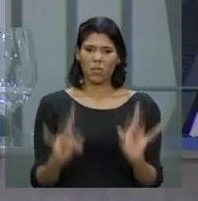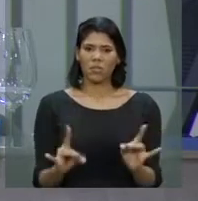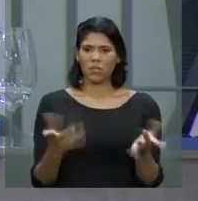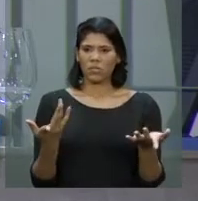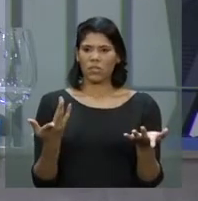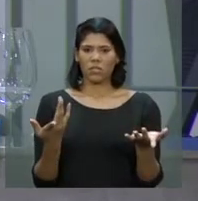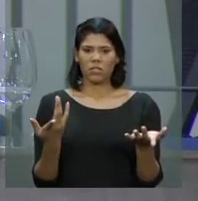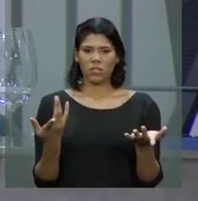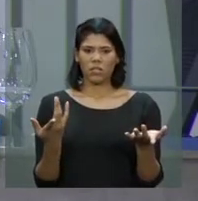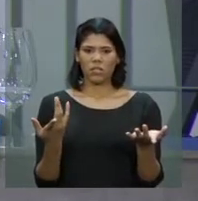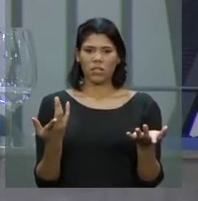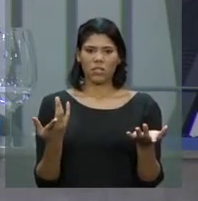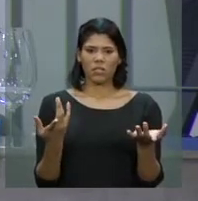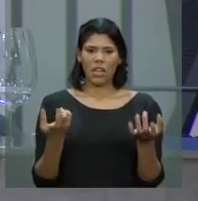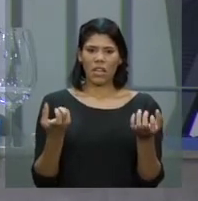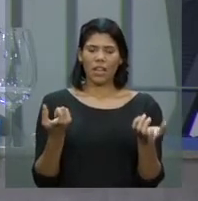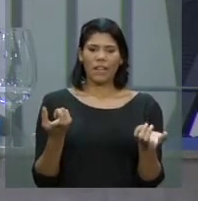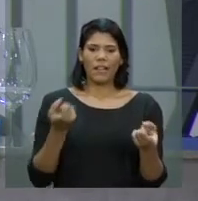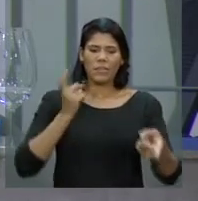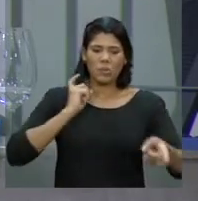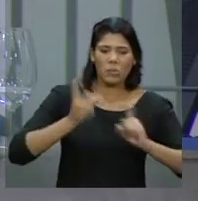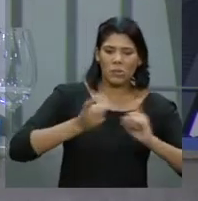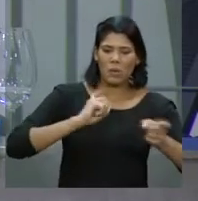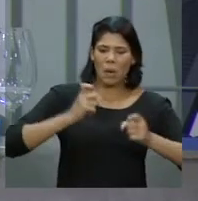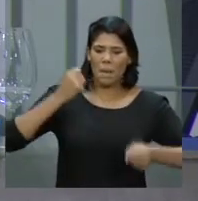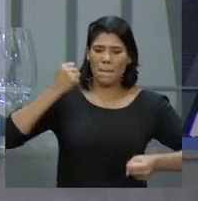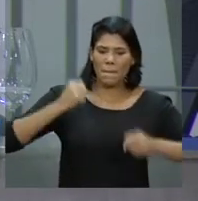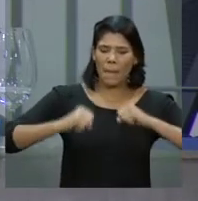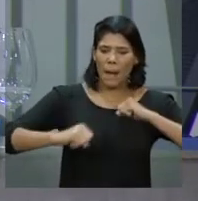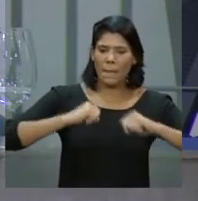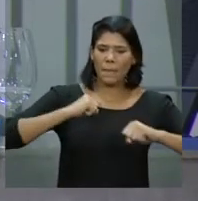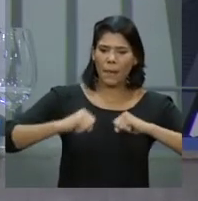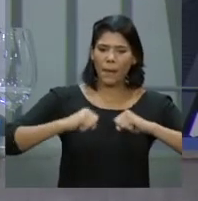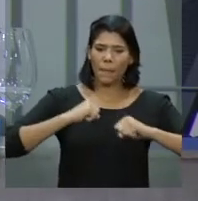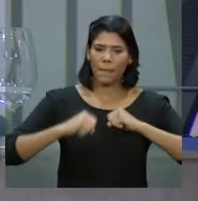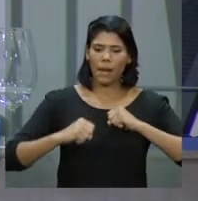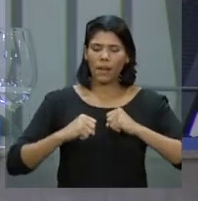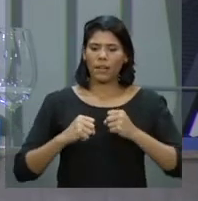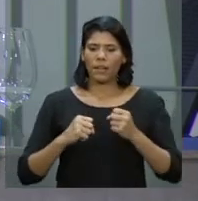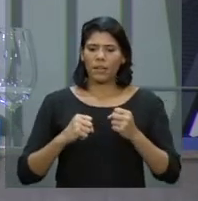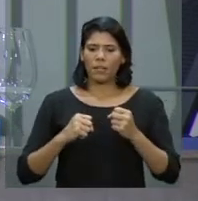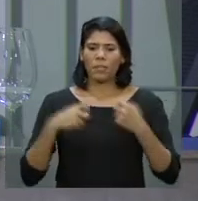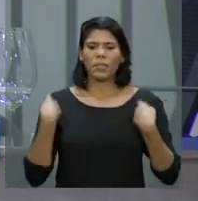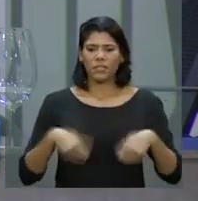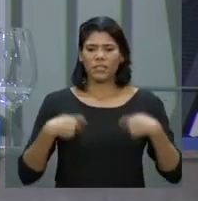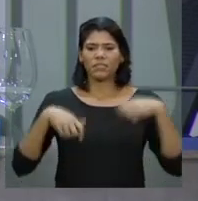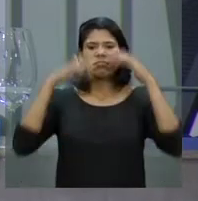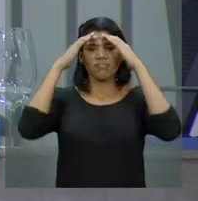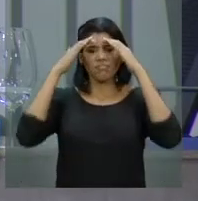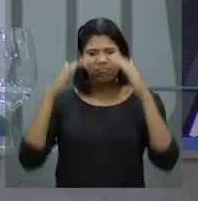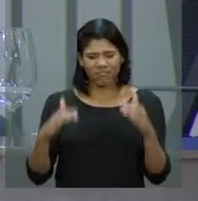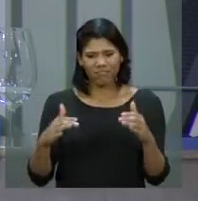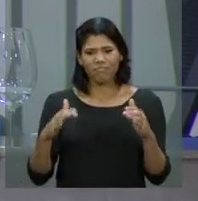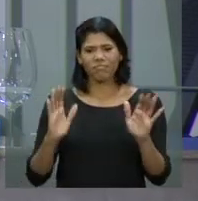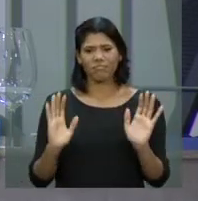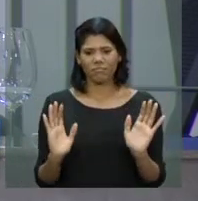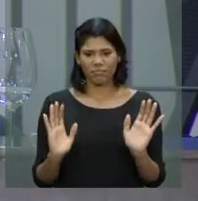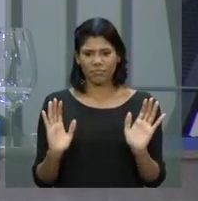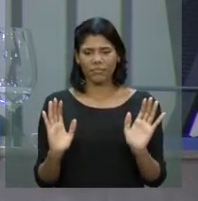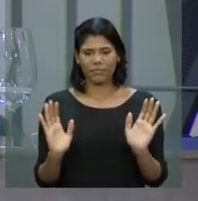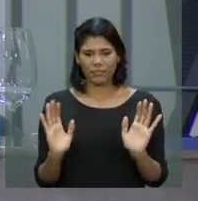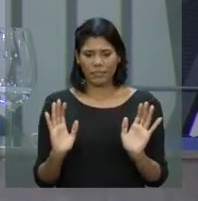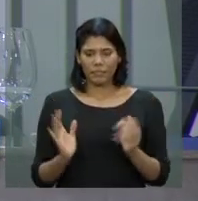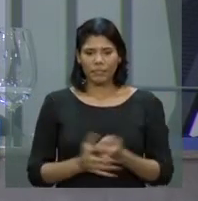mais apaixonada que seja, a gente tem sempre que respeitar as famílias, as pessoas, e não tocar em certos